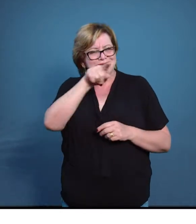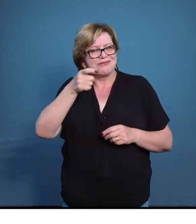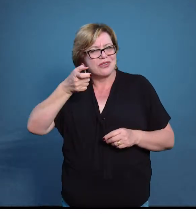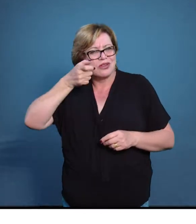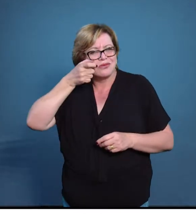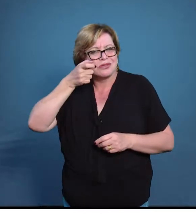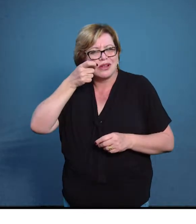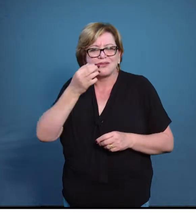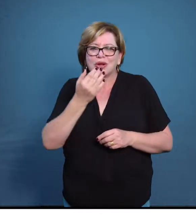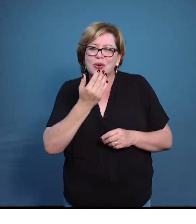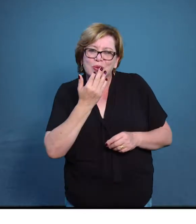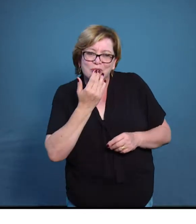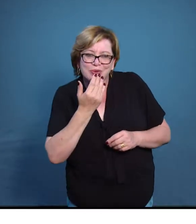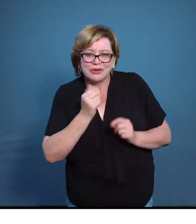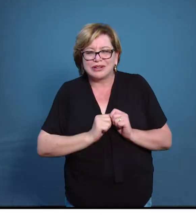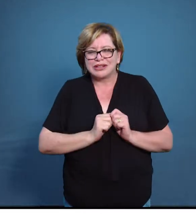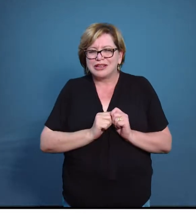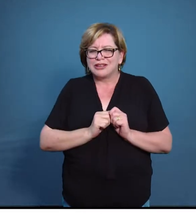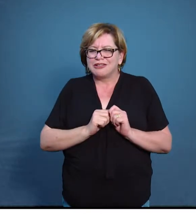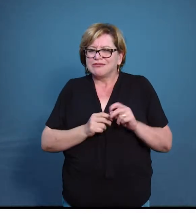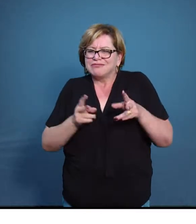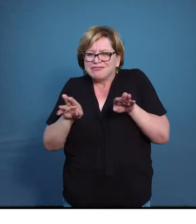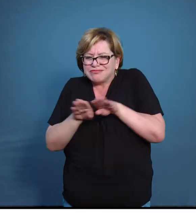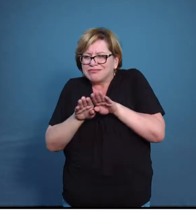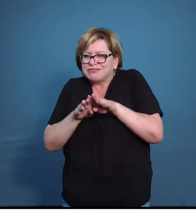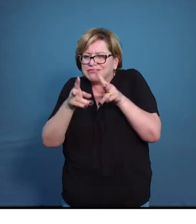Observe falhas, se você as encontrar.